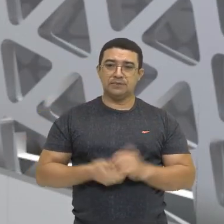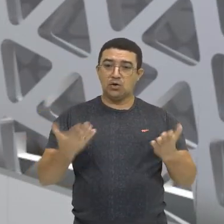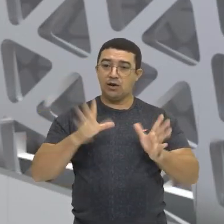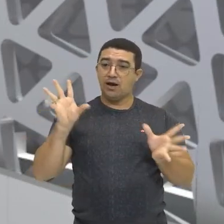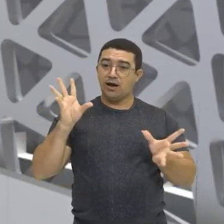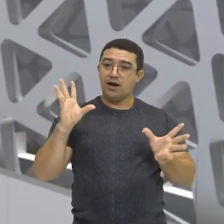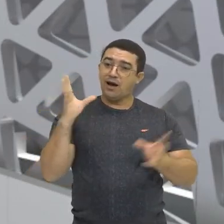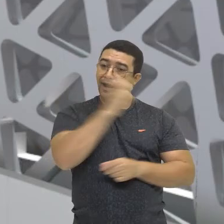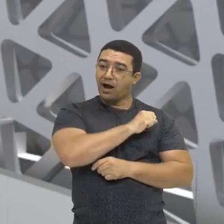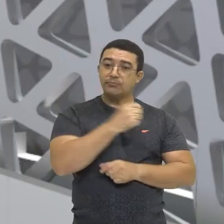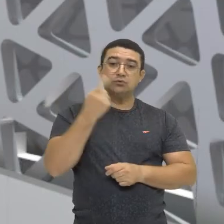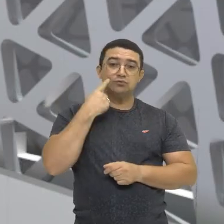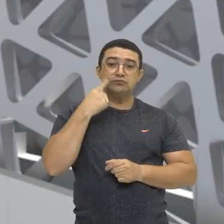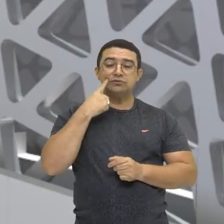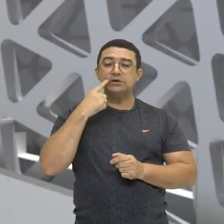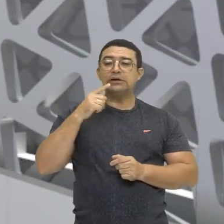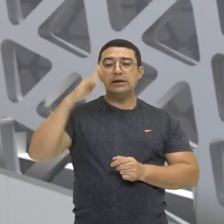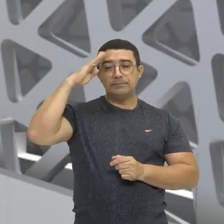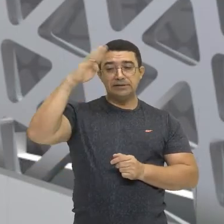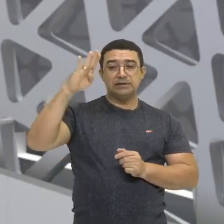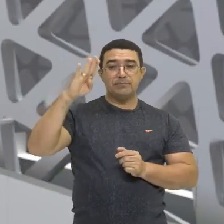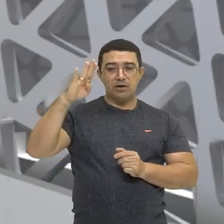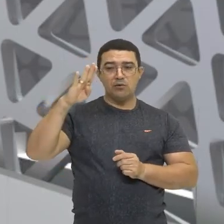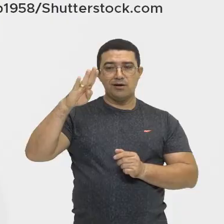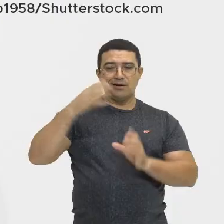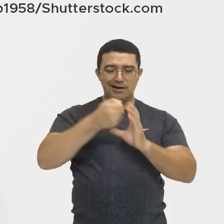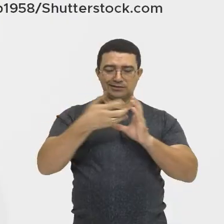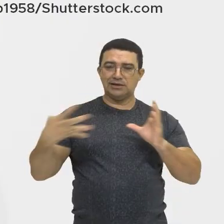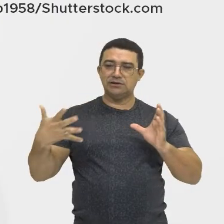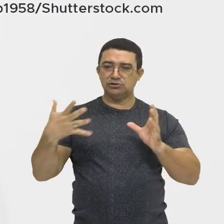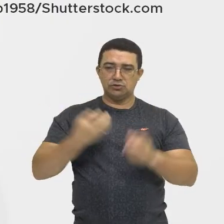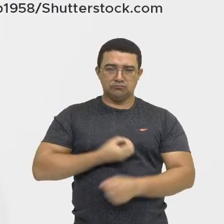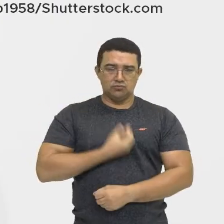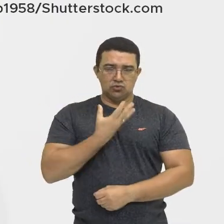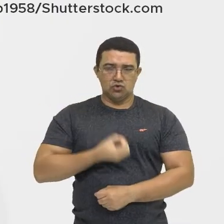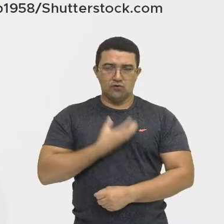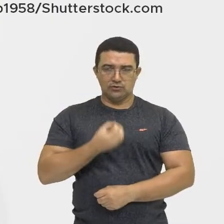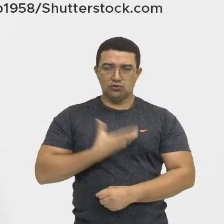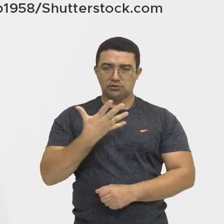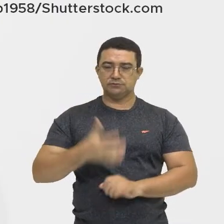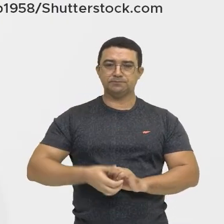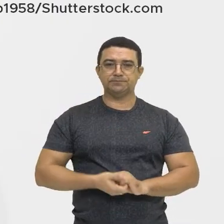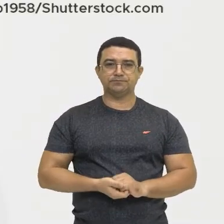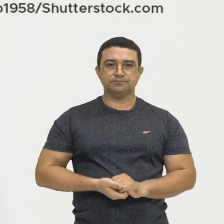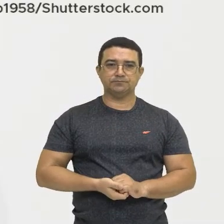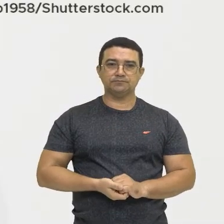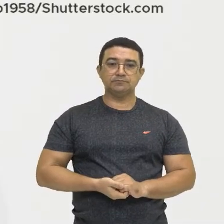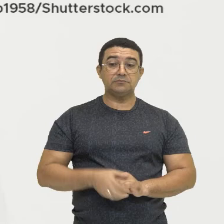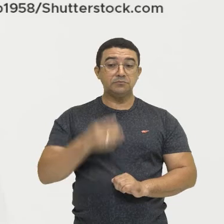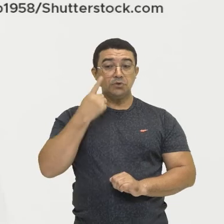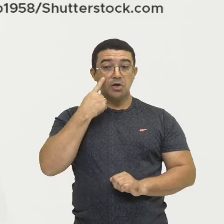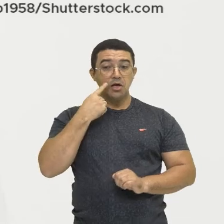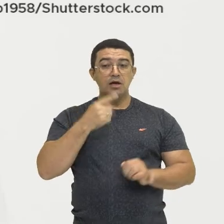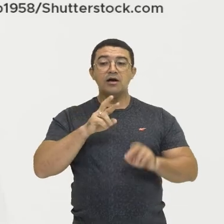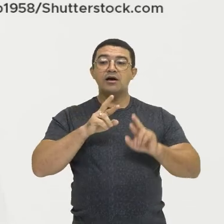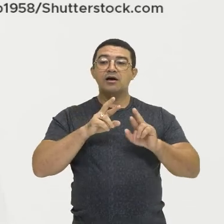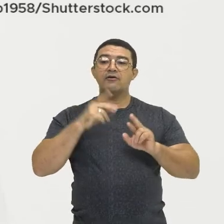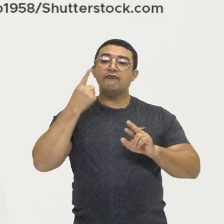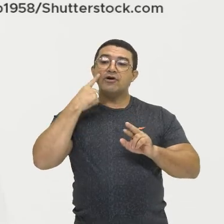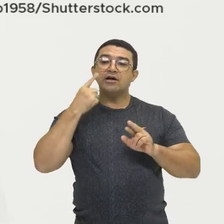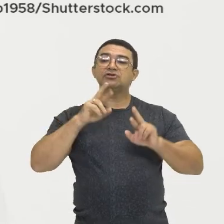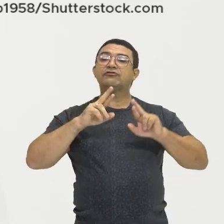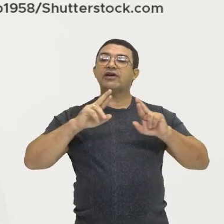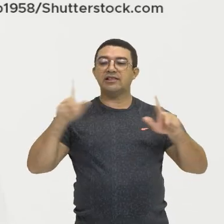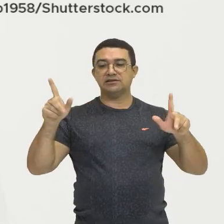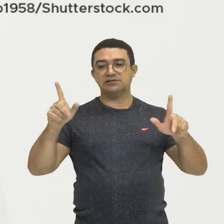rapidamente dar uma olhada nas principais características do trovadorismo, para você saber reconhecer, né, diferenciar, por exemplo, da próxima